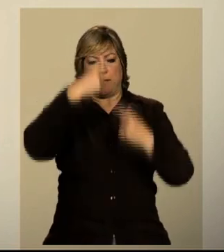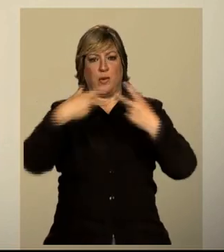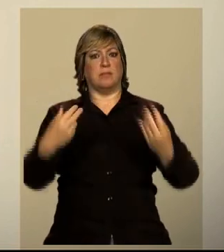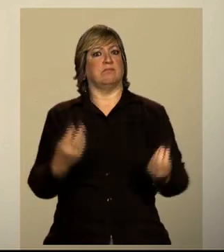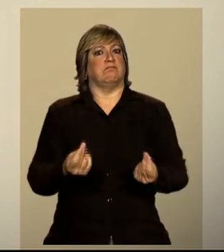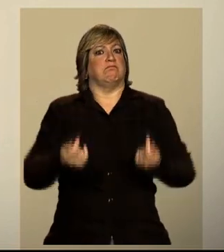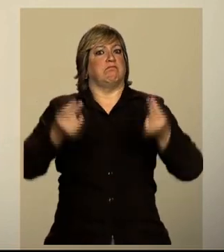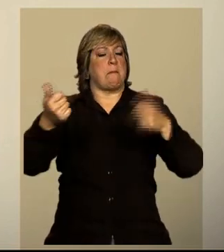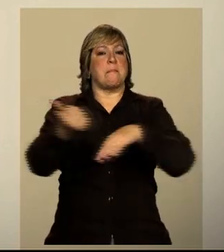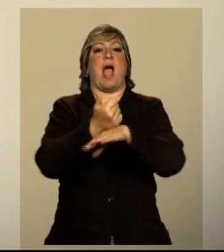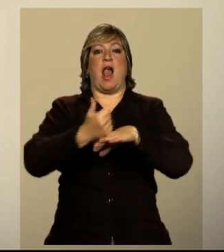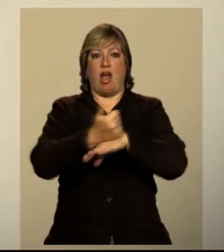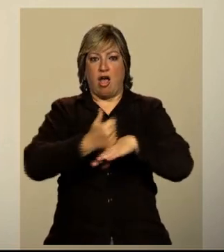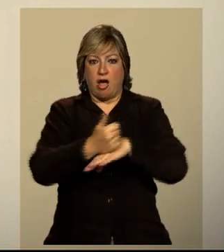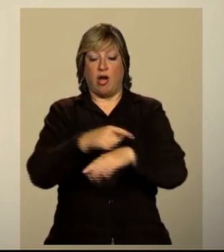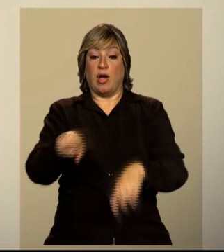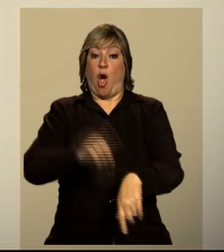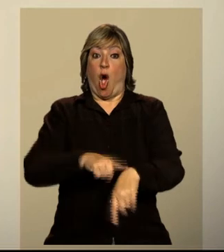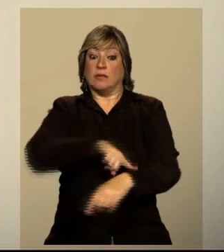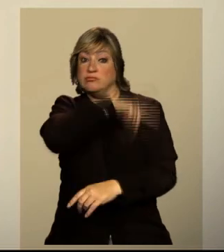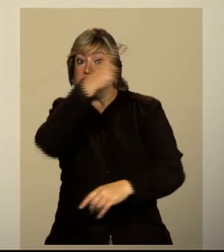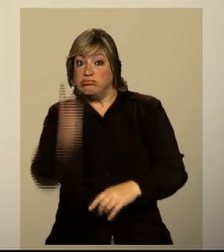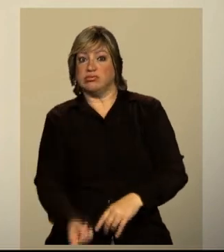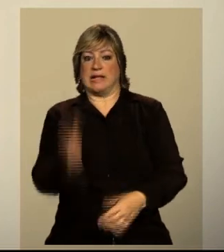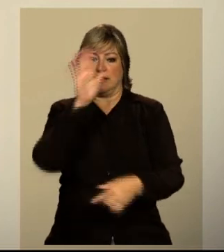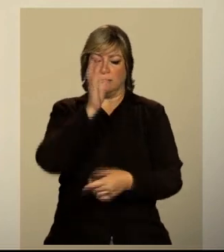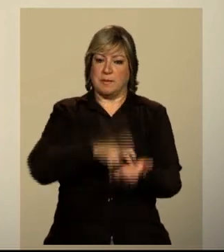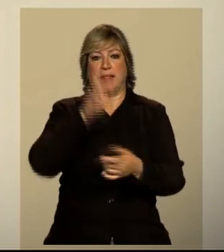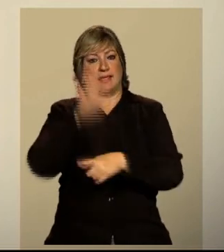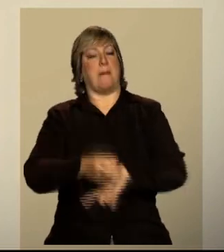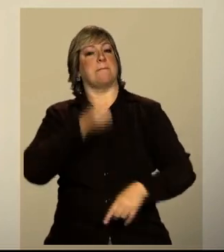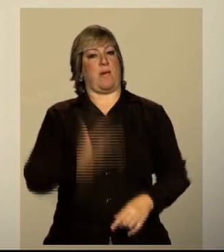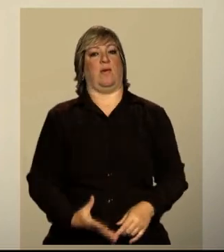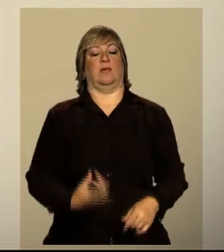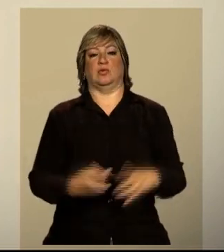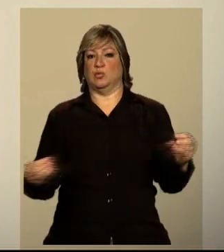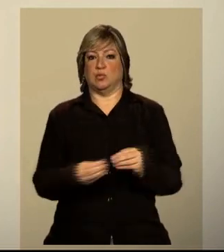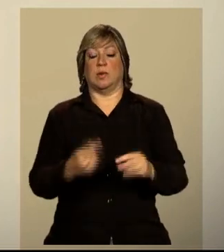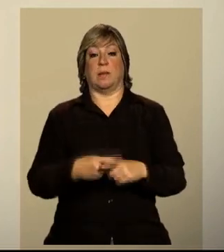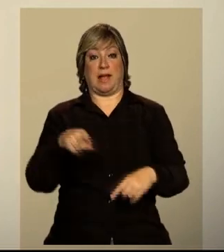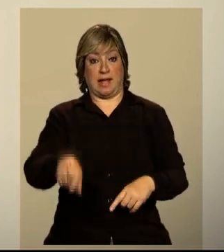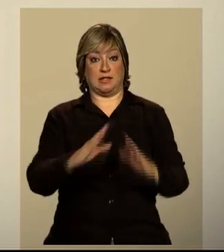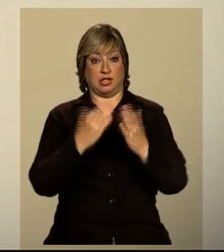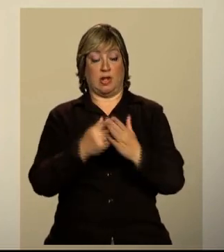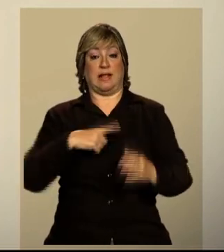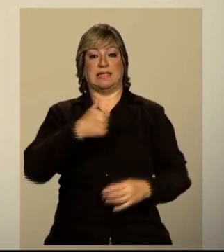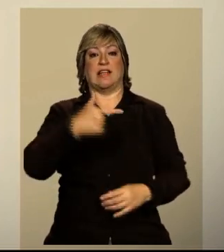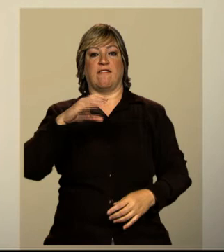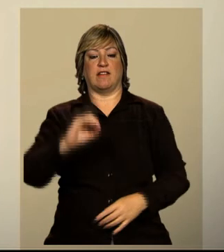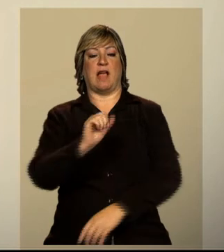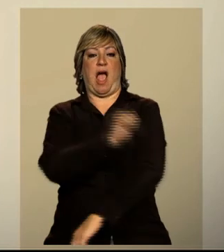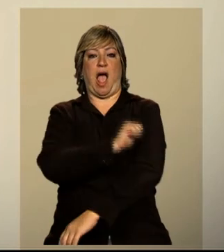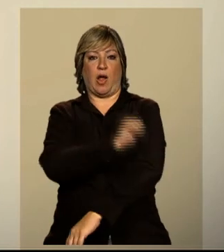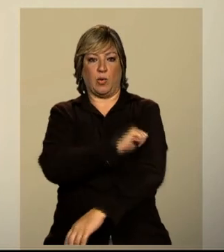melhorou muito nas escolas com tempo integral a escola da Yasmim por exemplo que tem o 120 alunos no horário